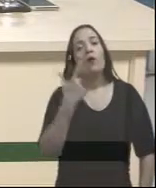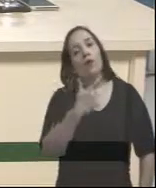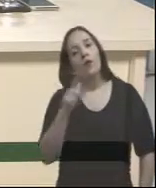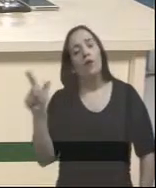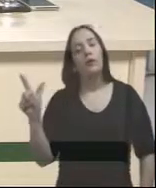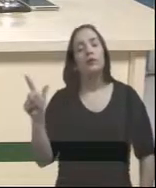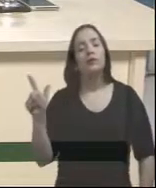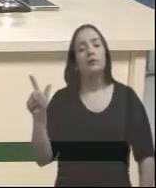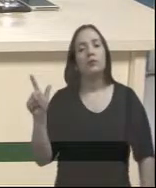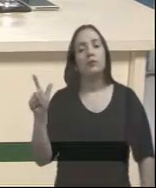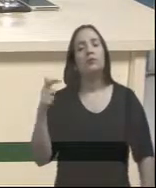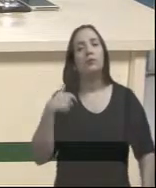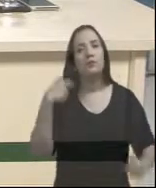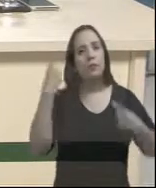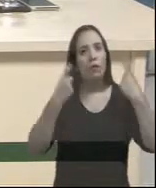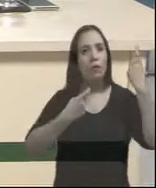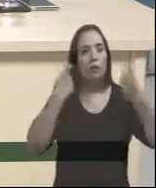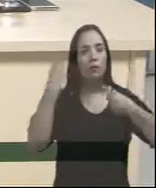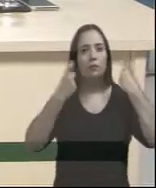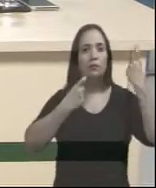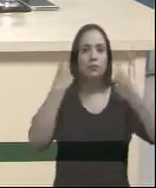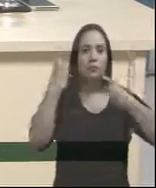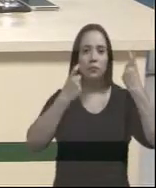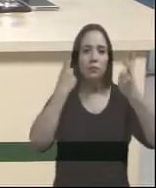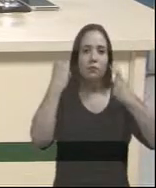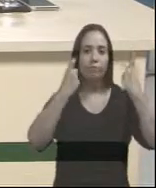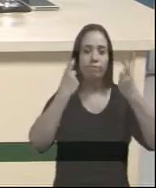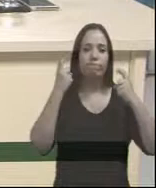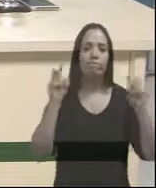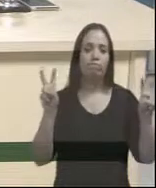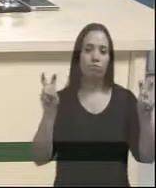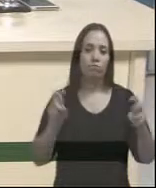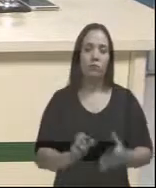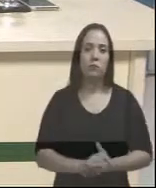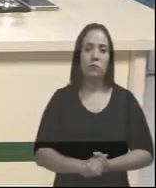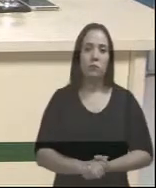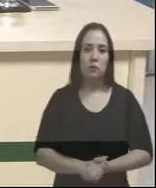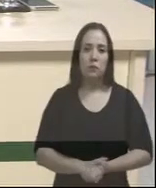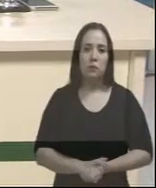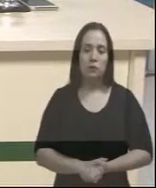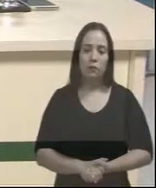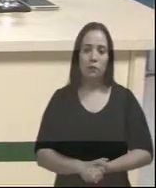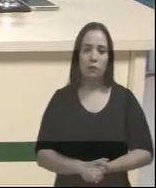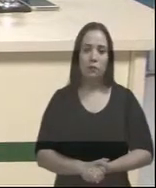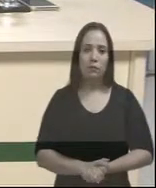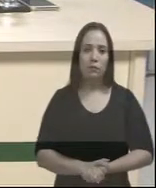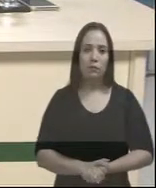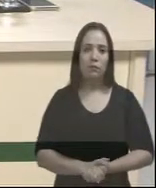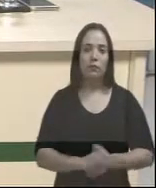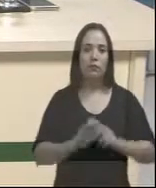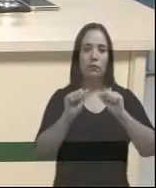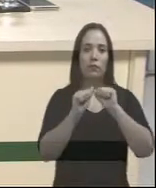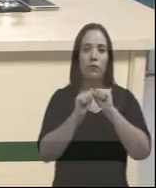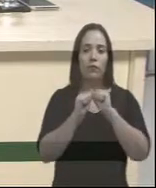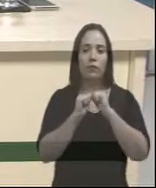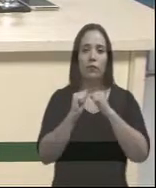eu fico preocupado com essas coisas. A